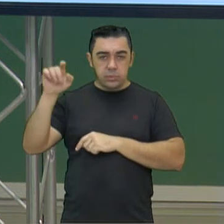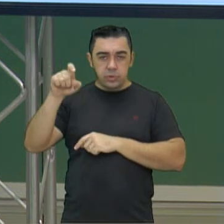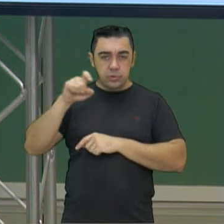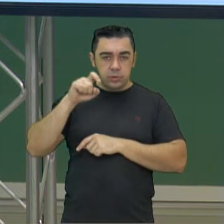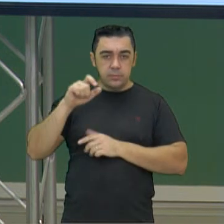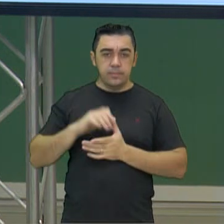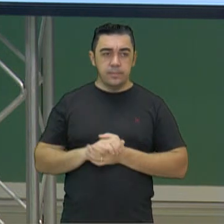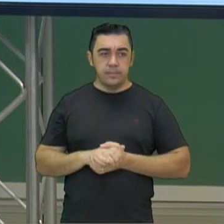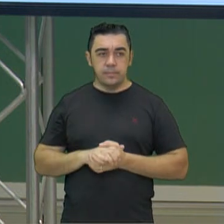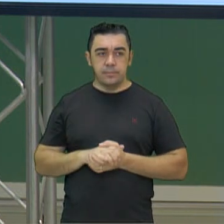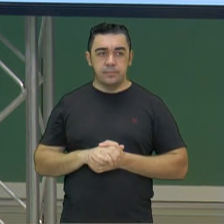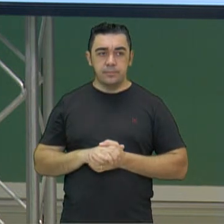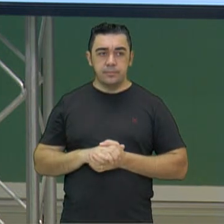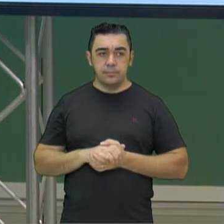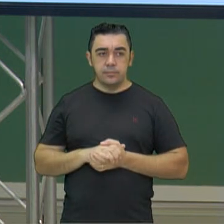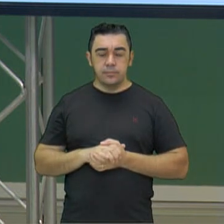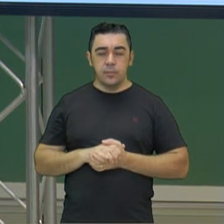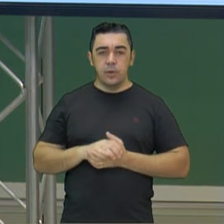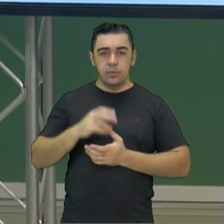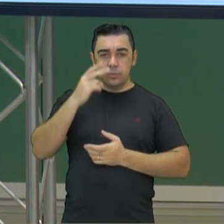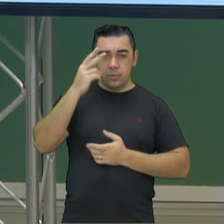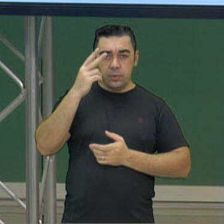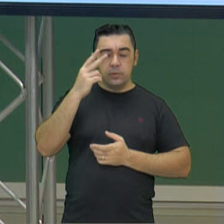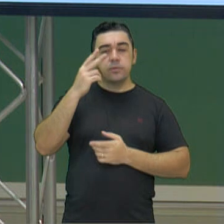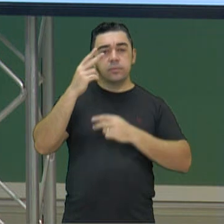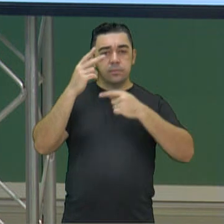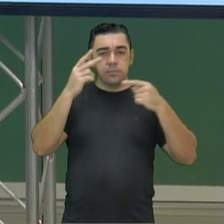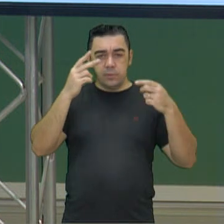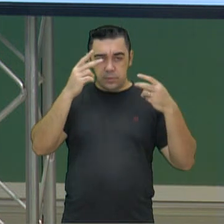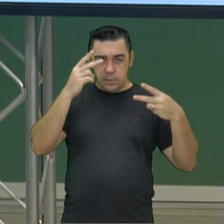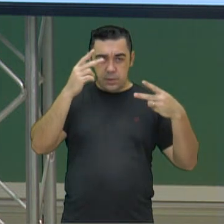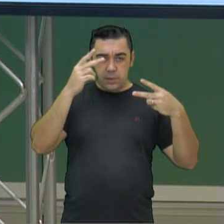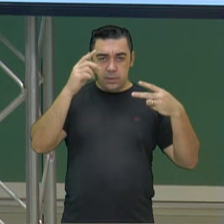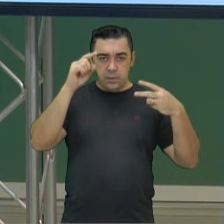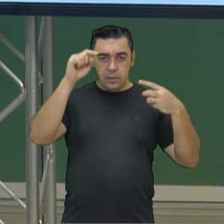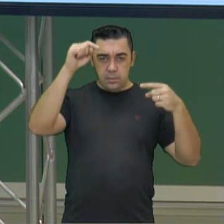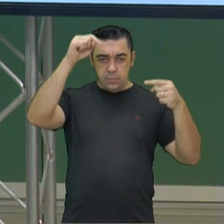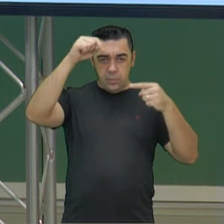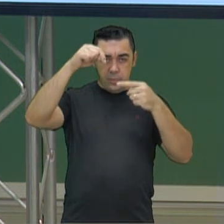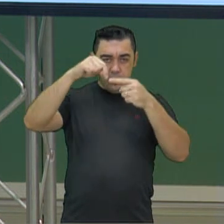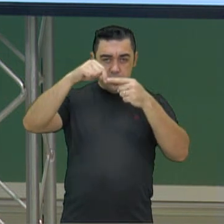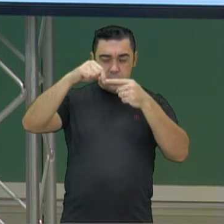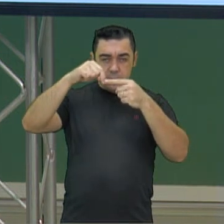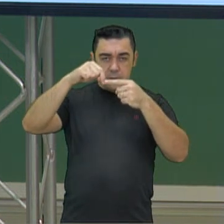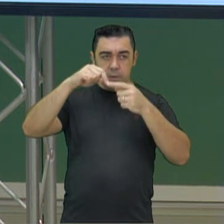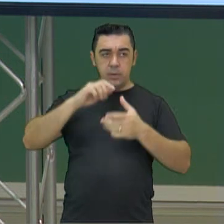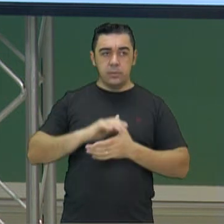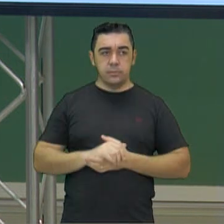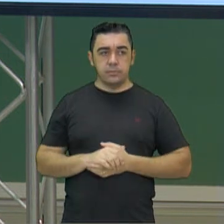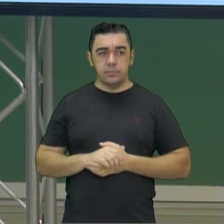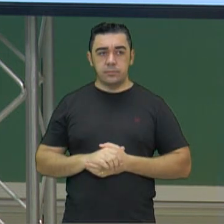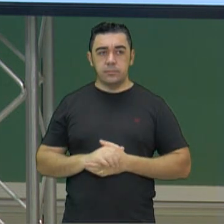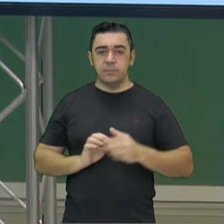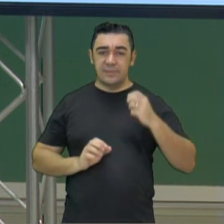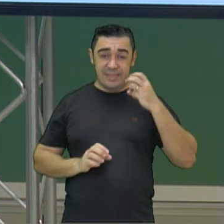o centro, 2 menos 3. Então, daqui desse ponto que é o foco até o centro, eu tenho 3